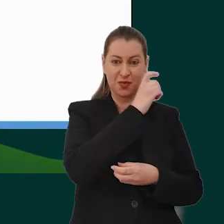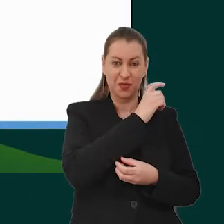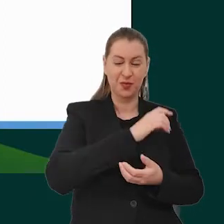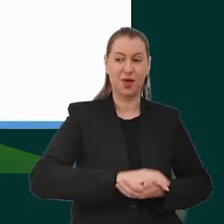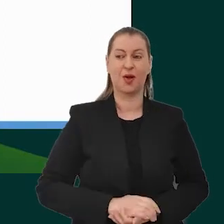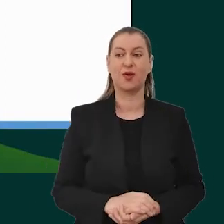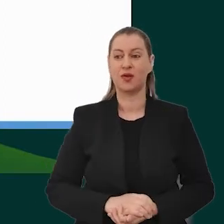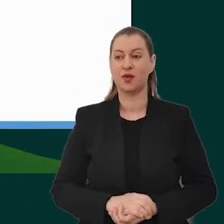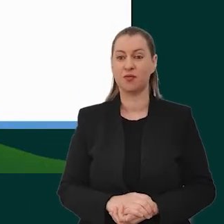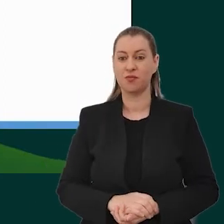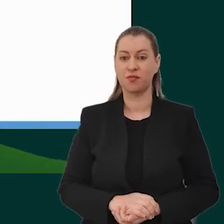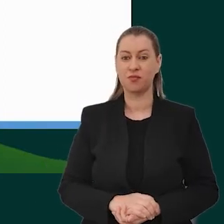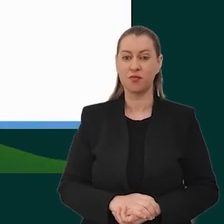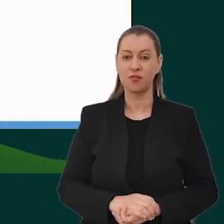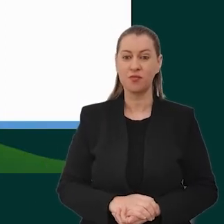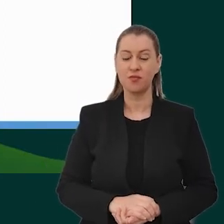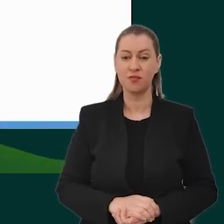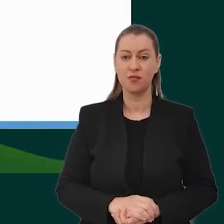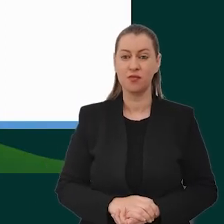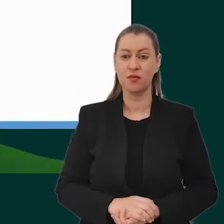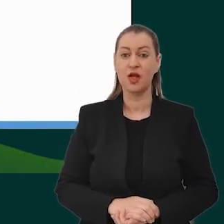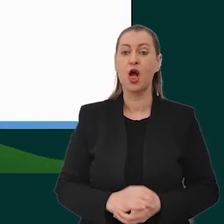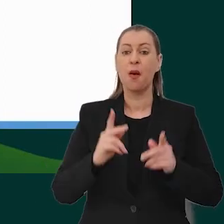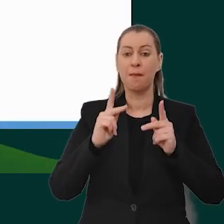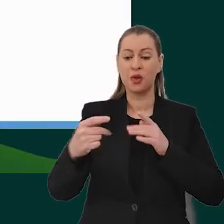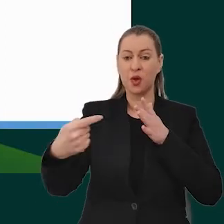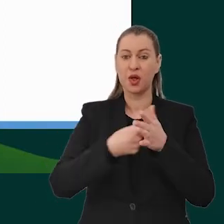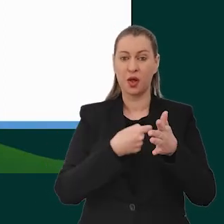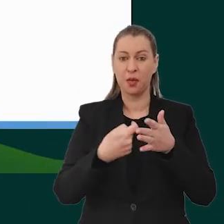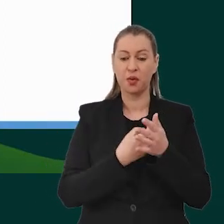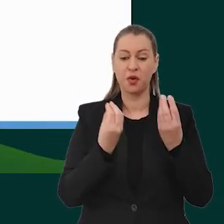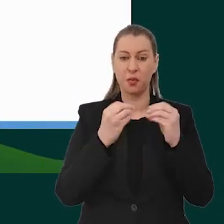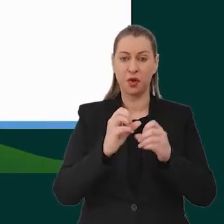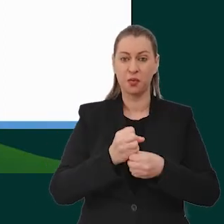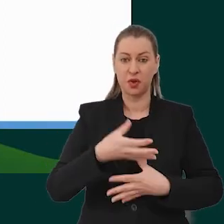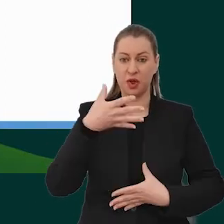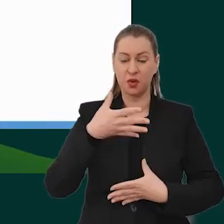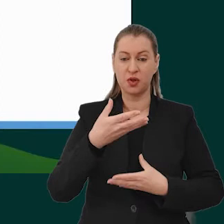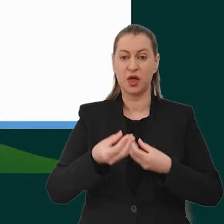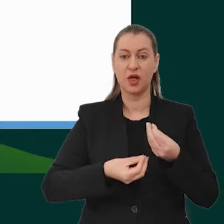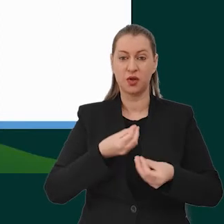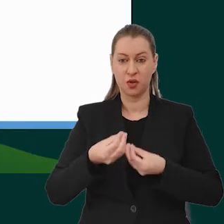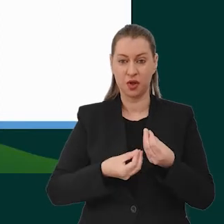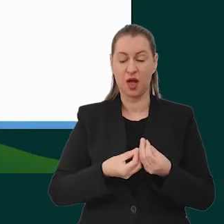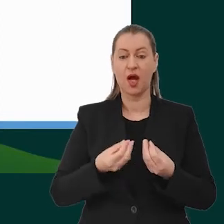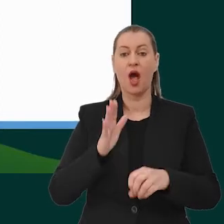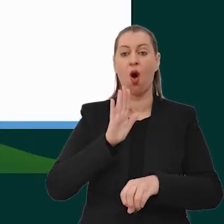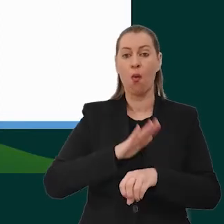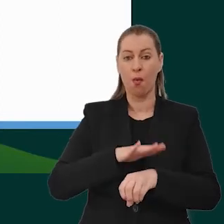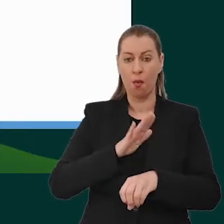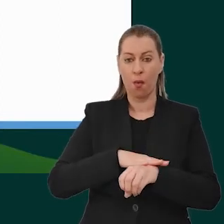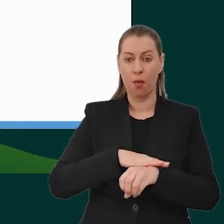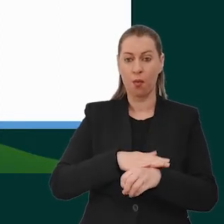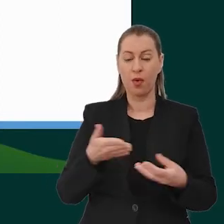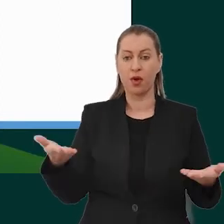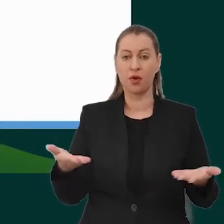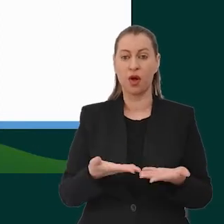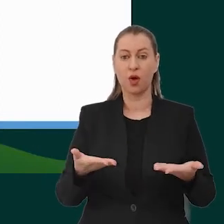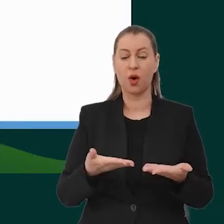Para avisar o pessoal que tiver alguma pergunta, vai deixando aí no chat, tá? Que é o momento que der